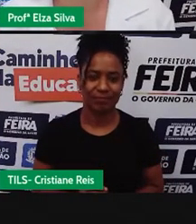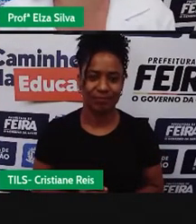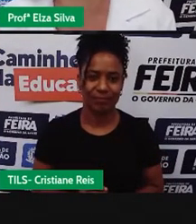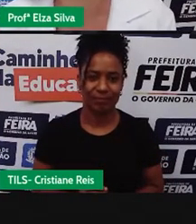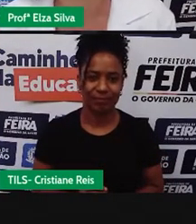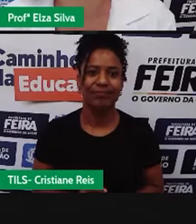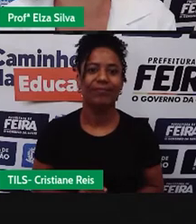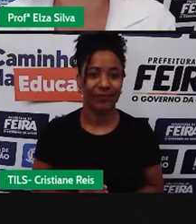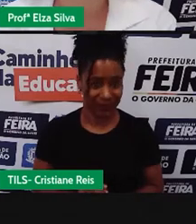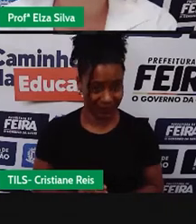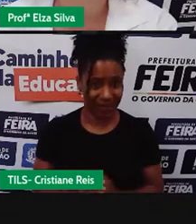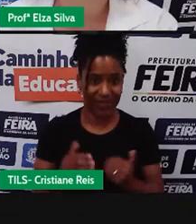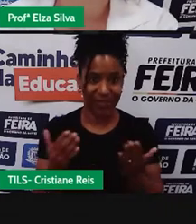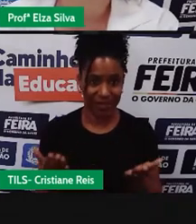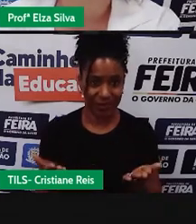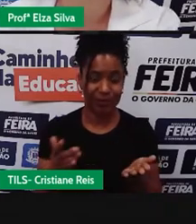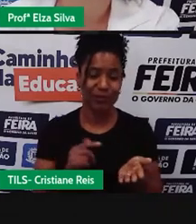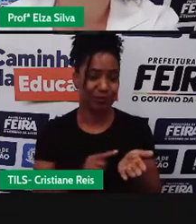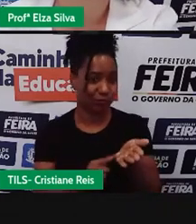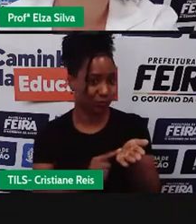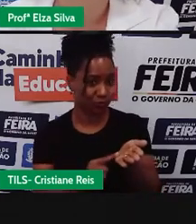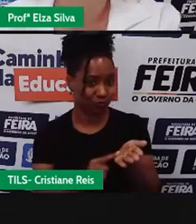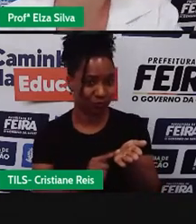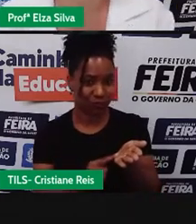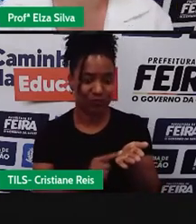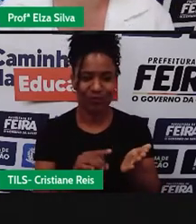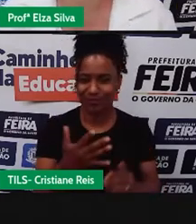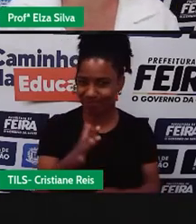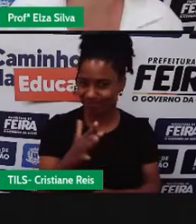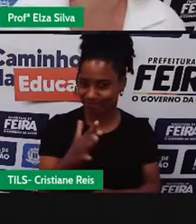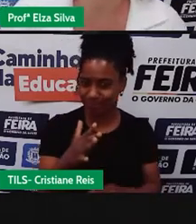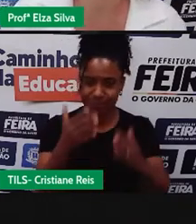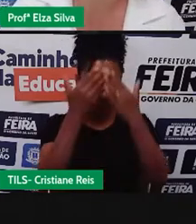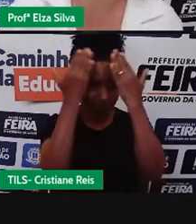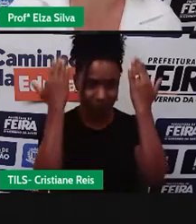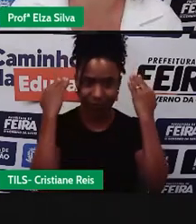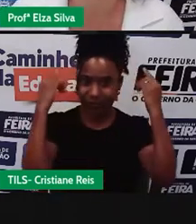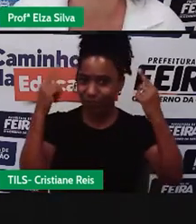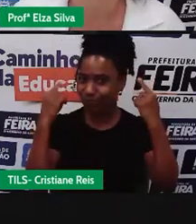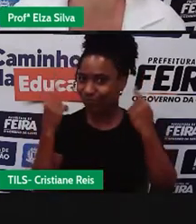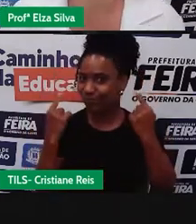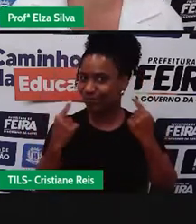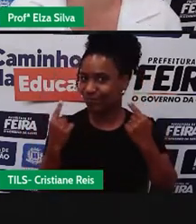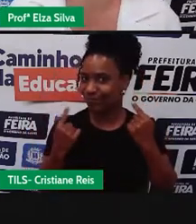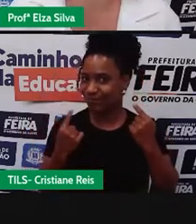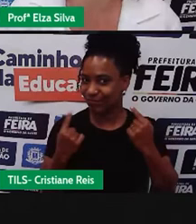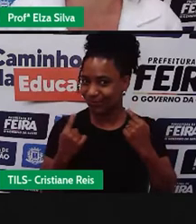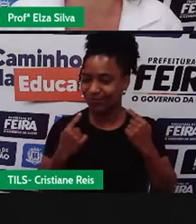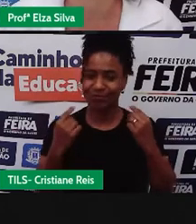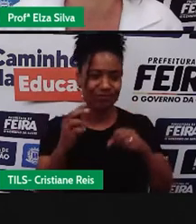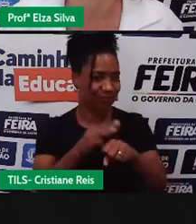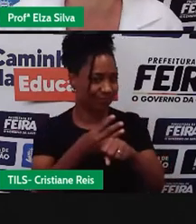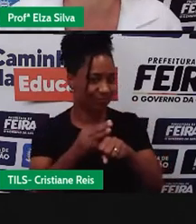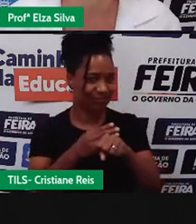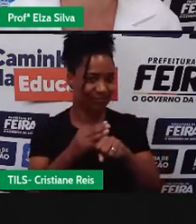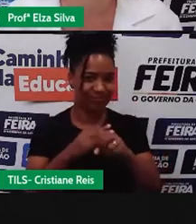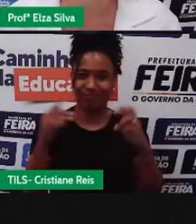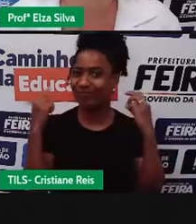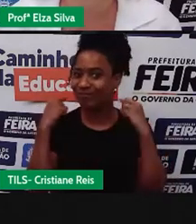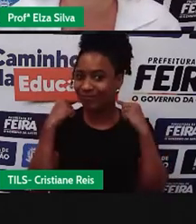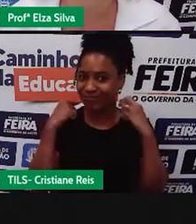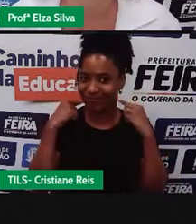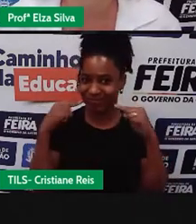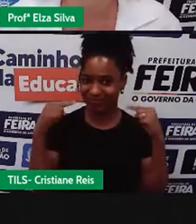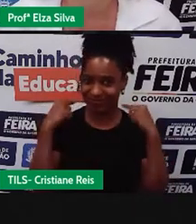Eu sou parda, tenho cabelos crespos, castanhos, ondulados, de